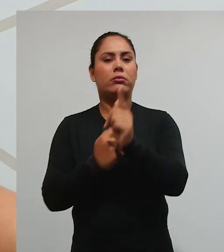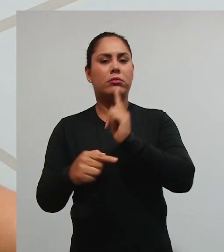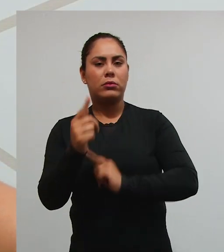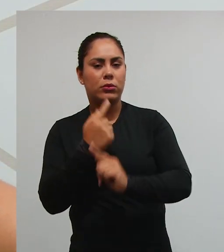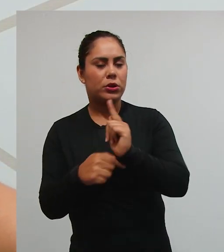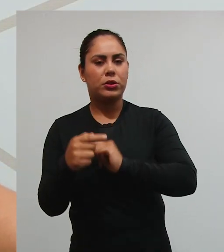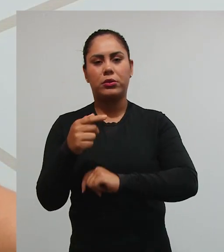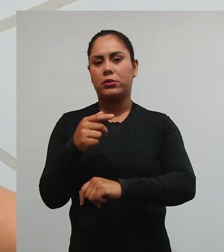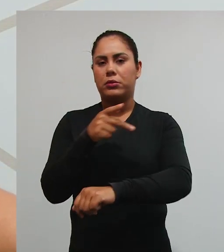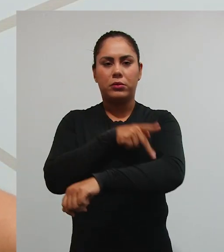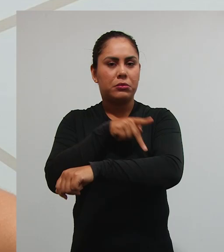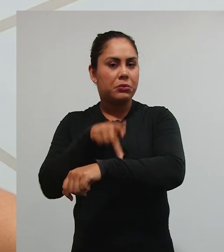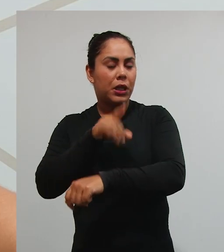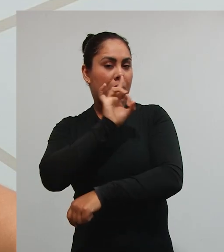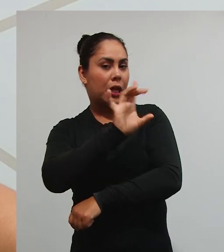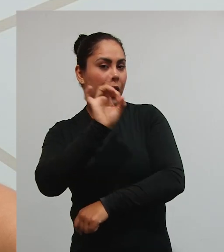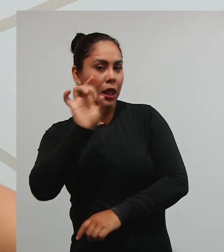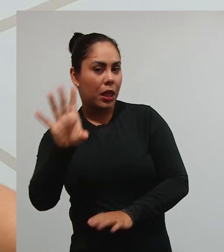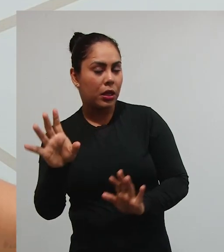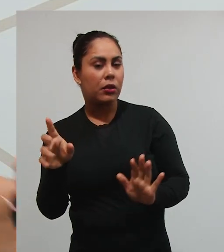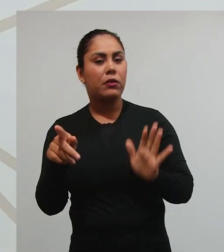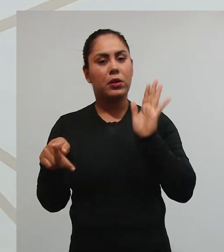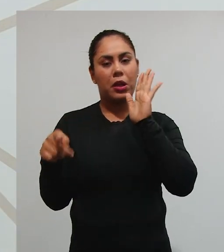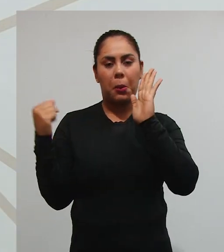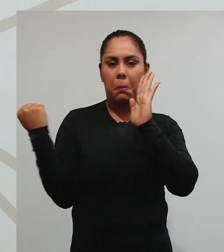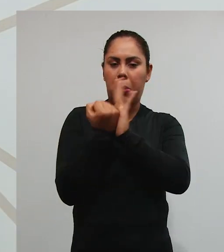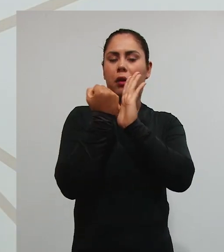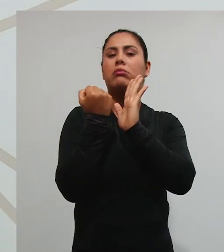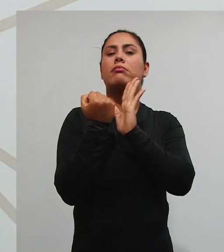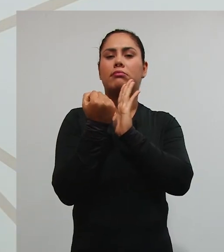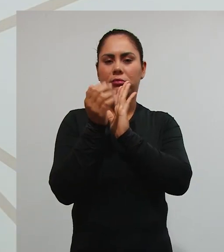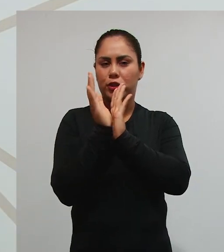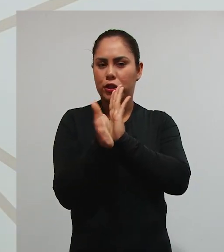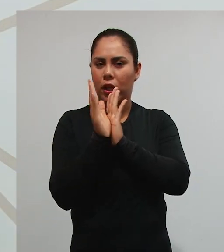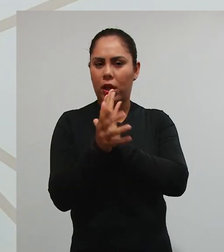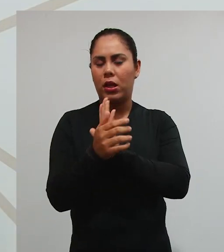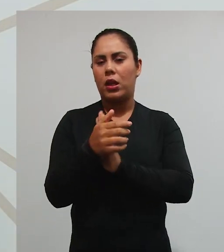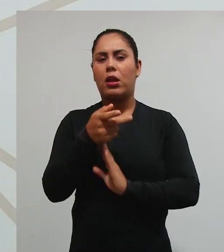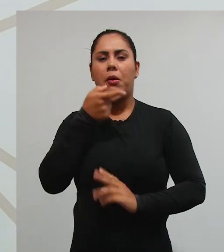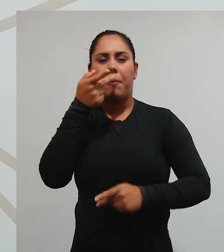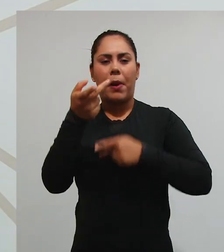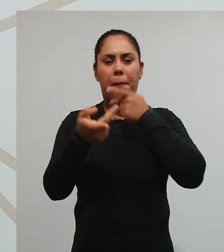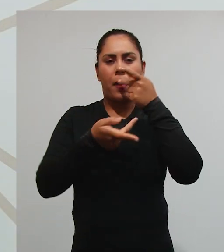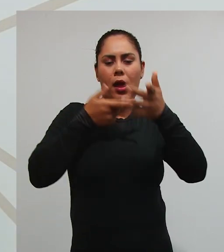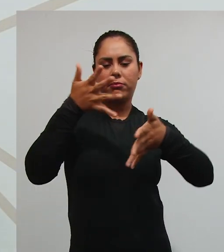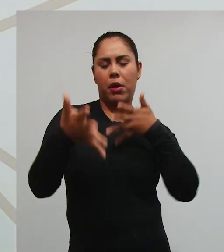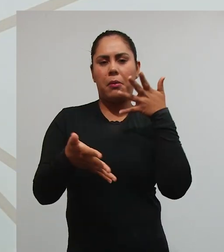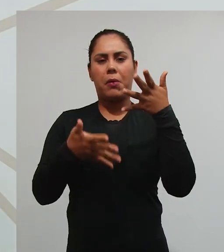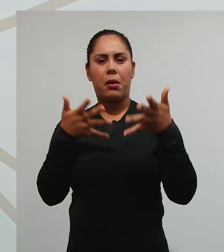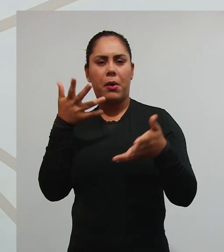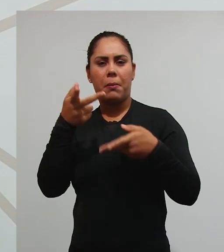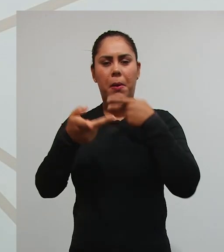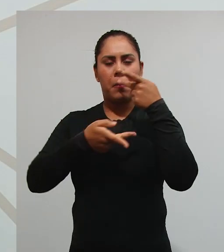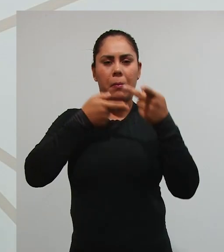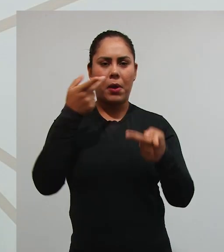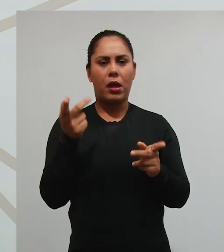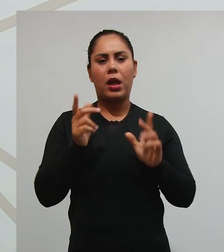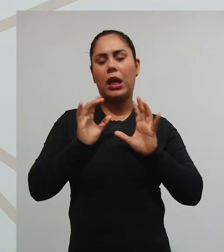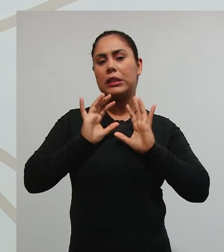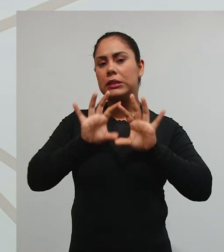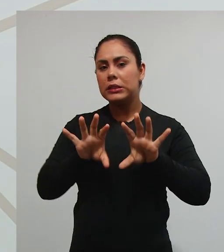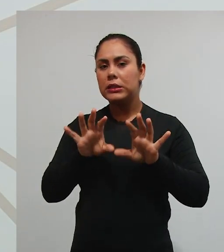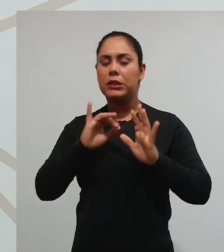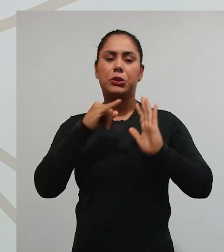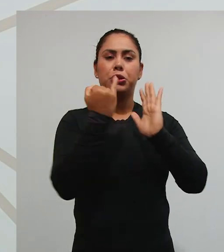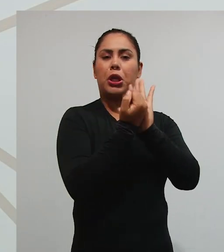gestão pedagógica de um jeito, você tem uma marca registrada. Eu falo, me expresso de um jeito, conduzo minha aula de uma